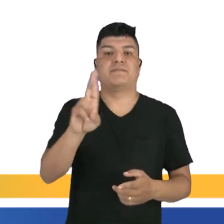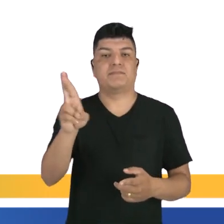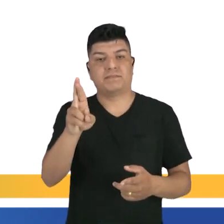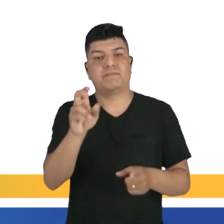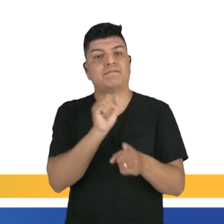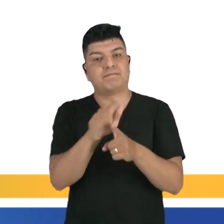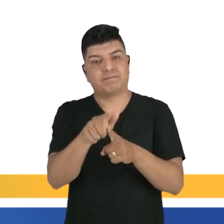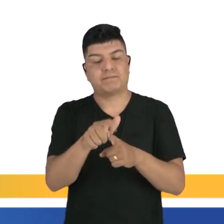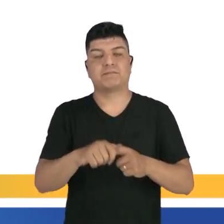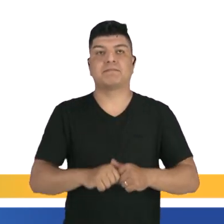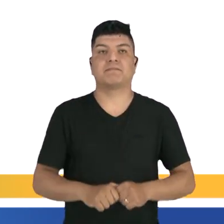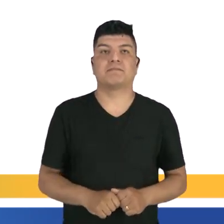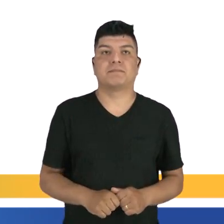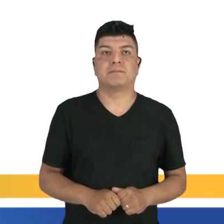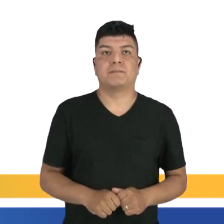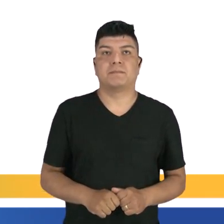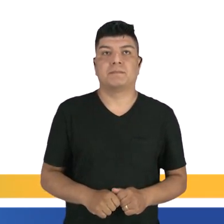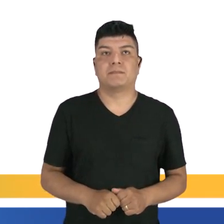ok?